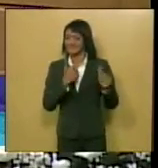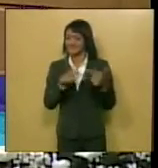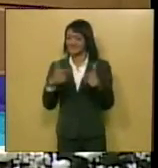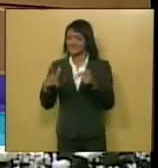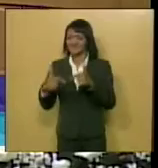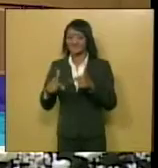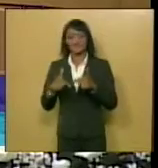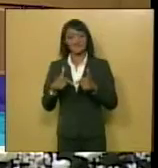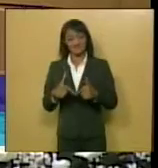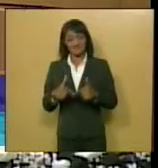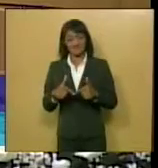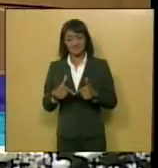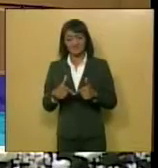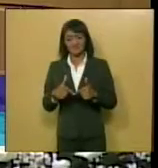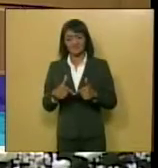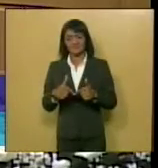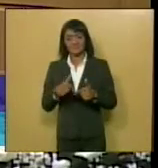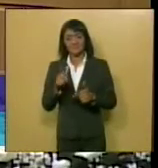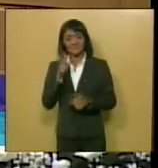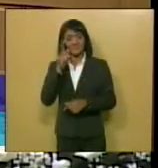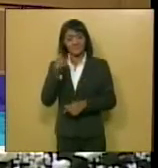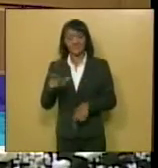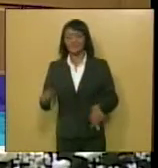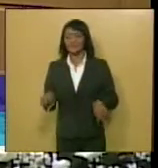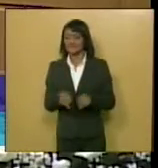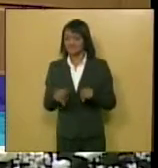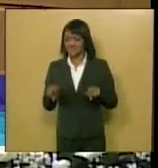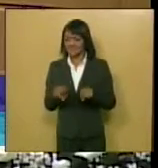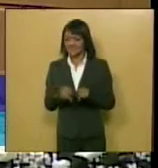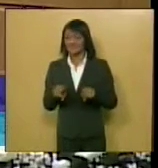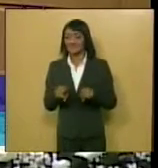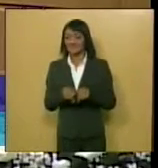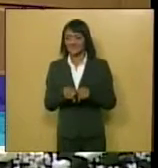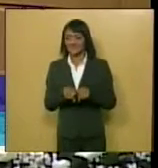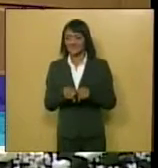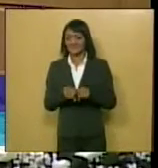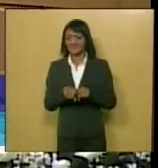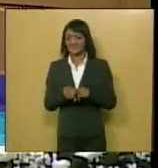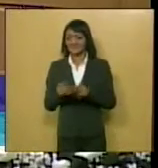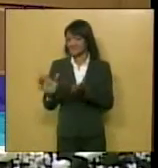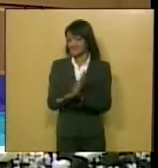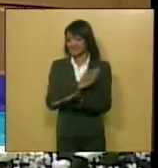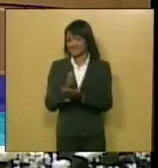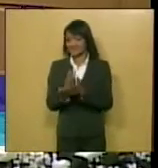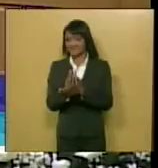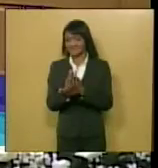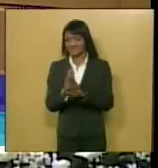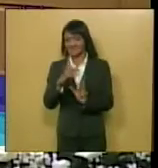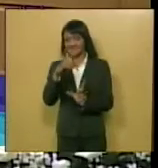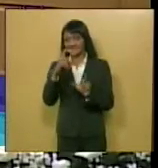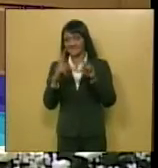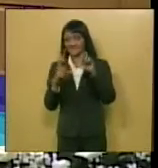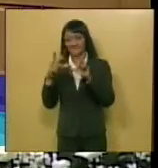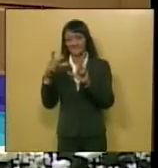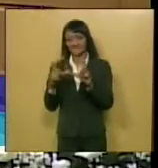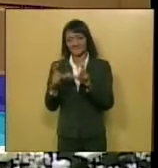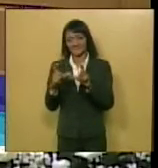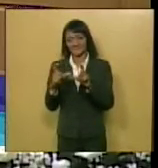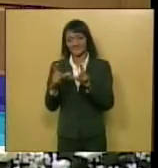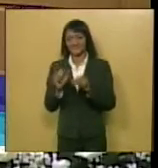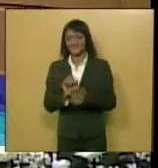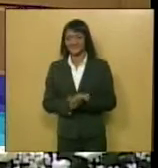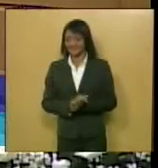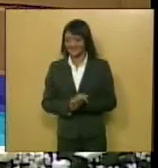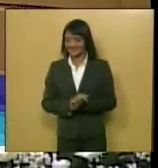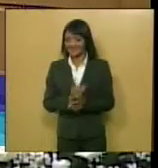trabalho e que me conseguiu também o acervo, algumas fotos do acervo fotográfico